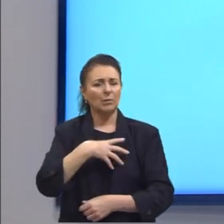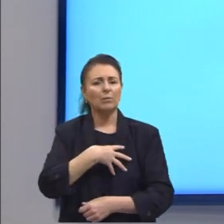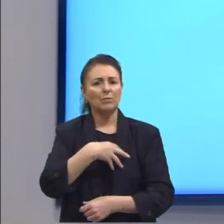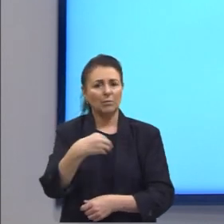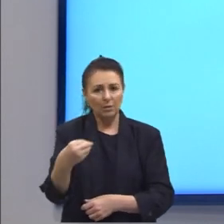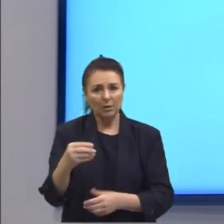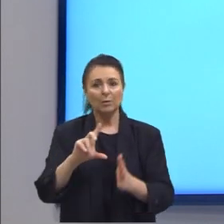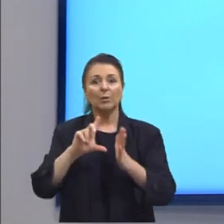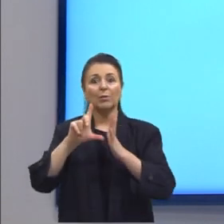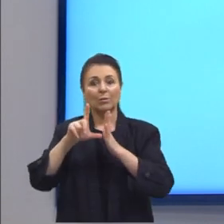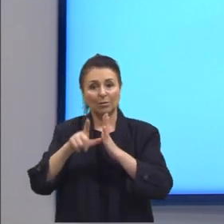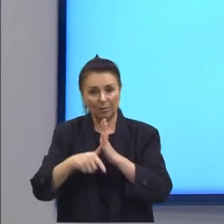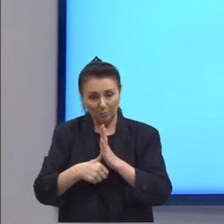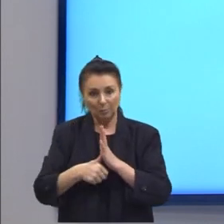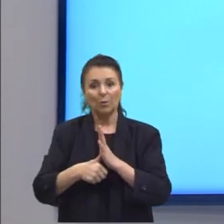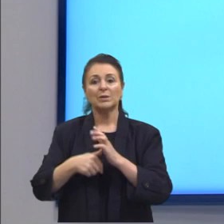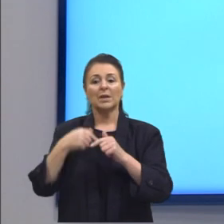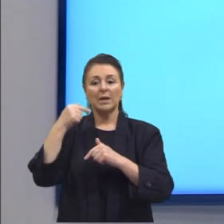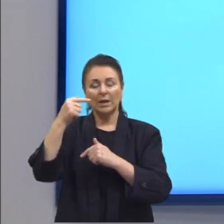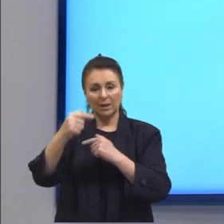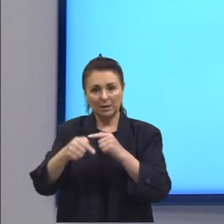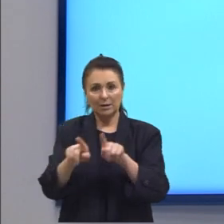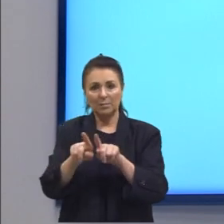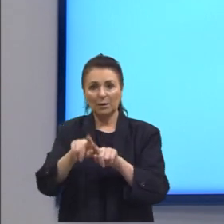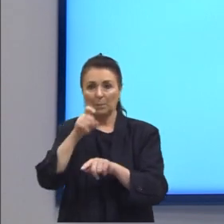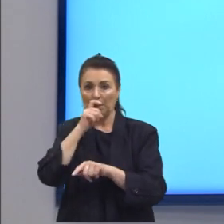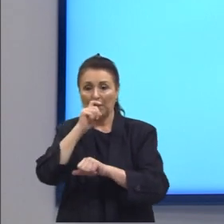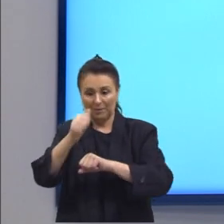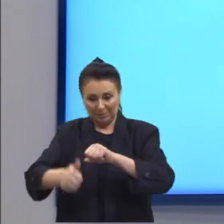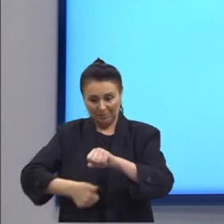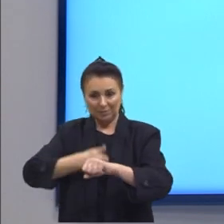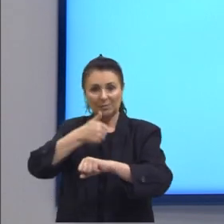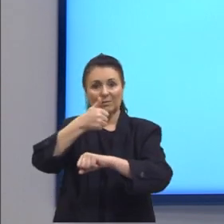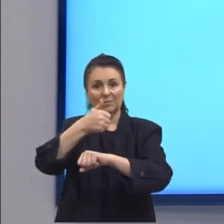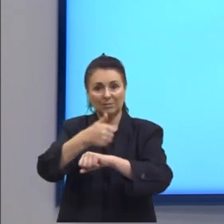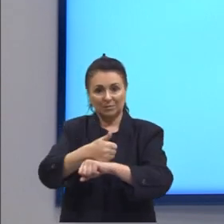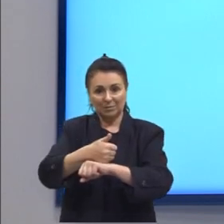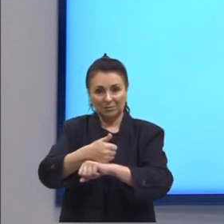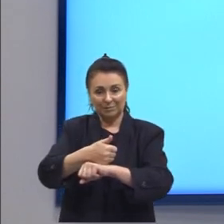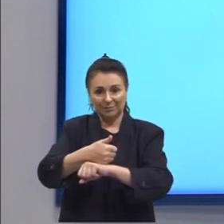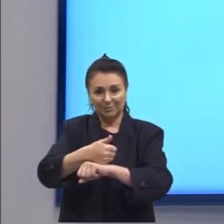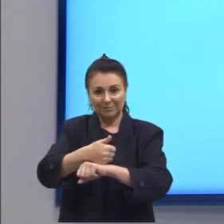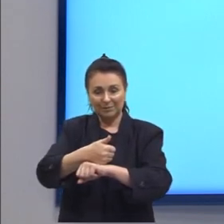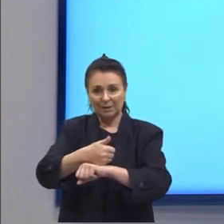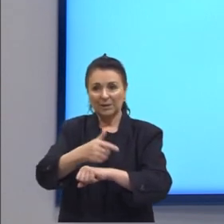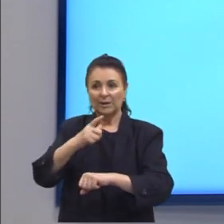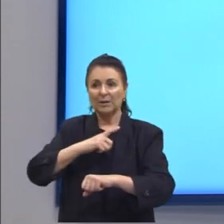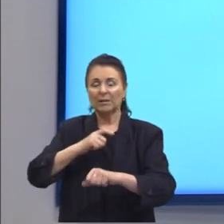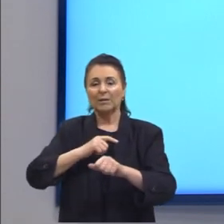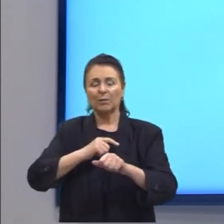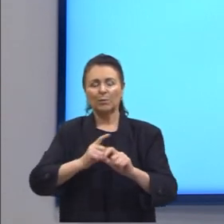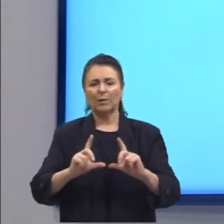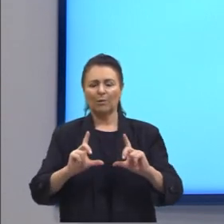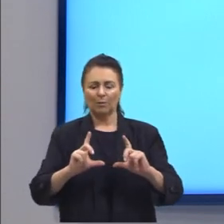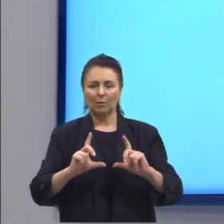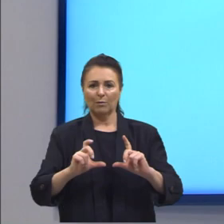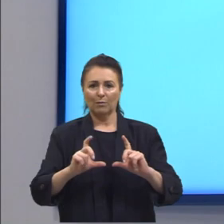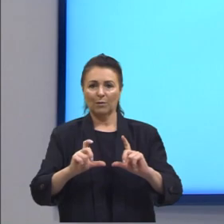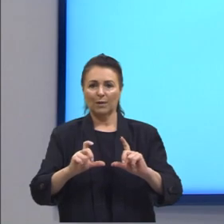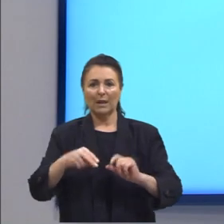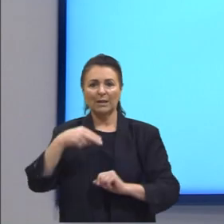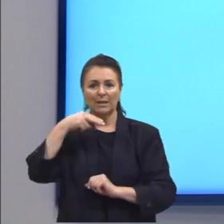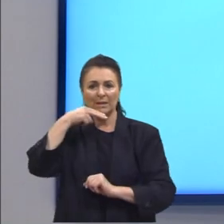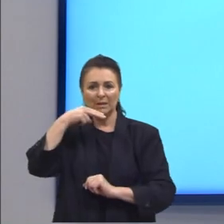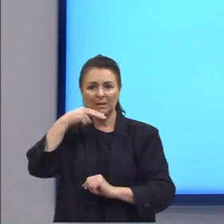depois vai suceder Dom Pedro Primeiro vai ser Dom Pedro Segundo e aqui a gente tem uma foto da